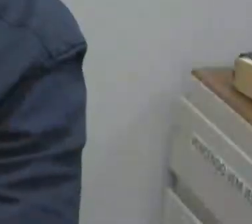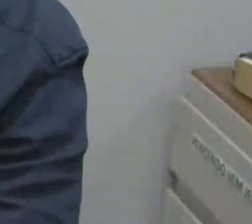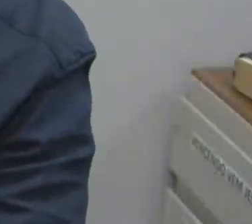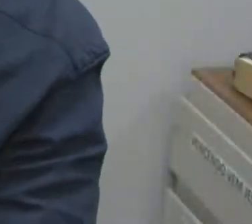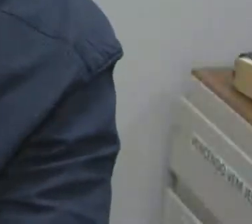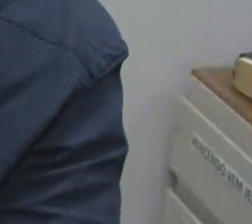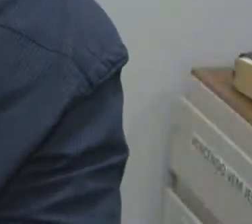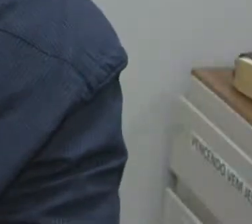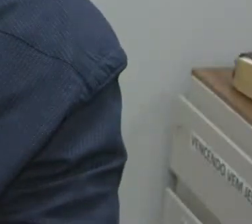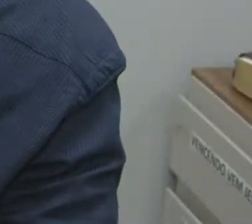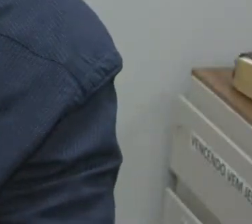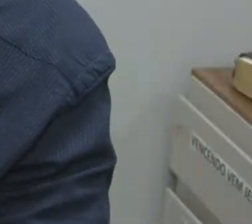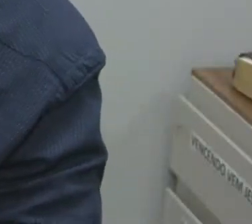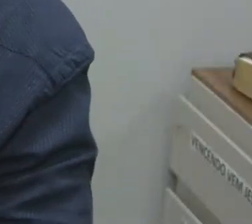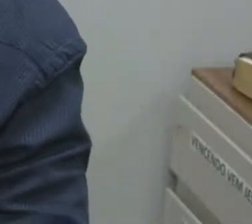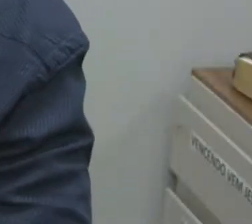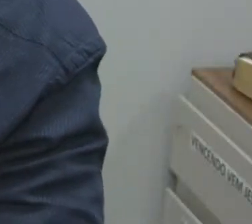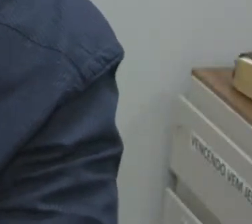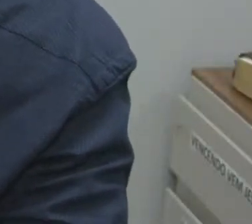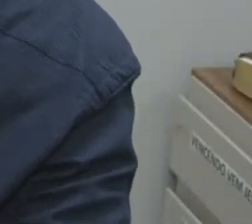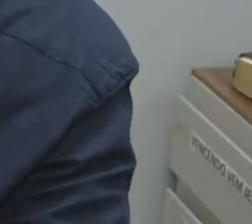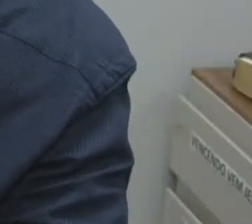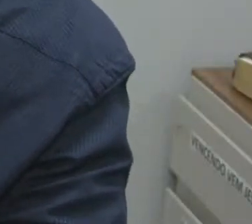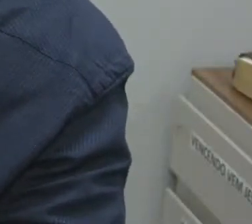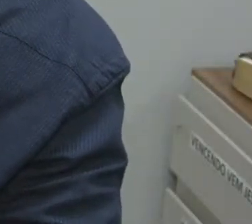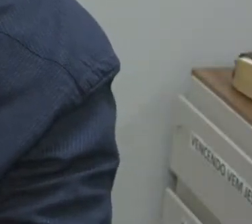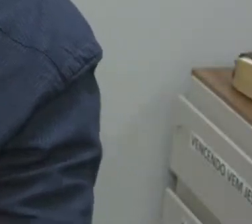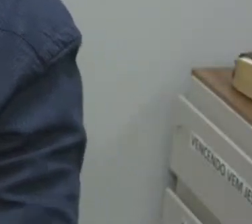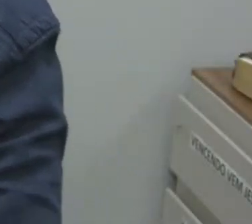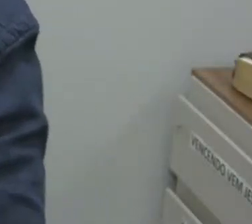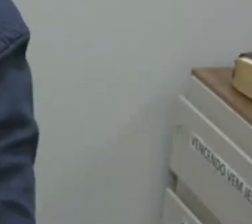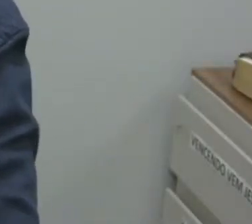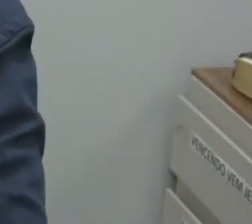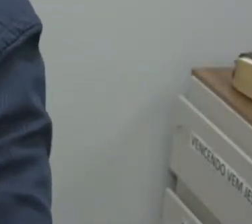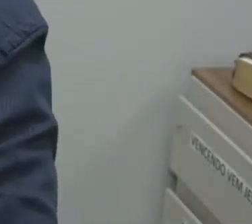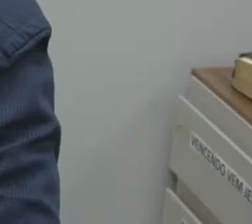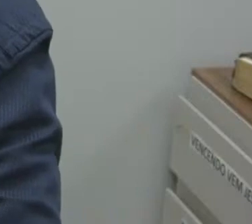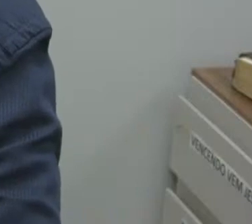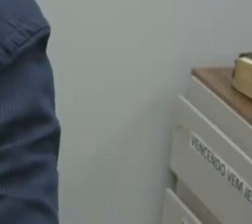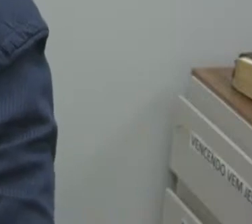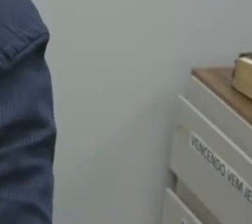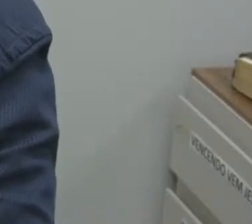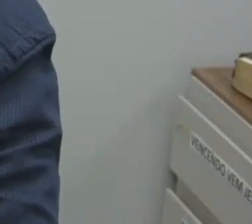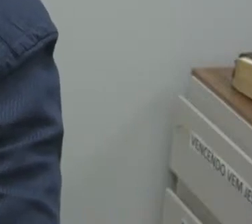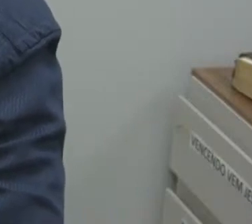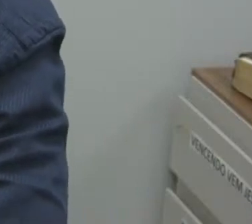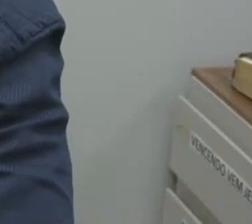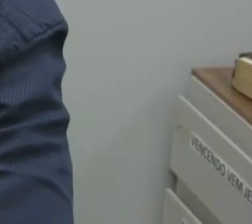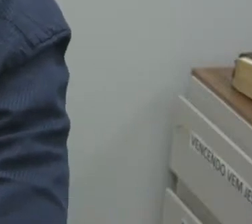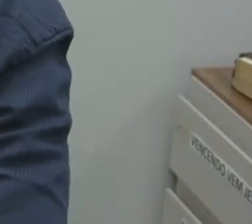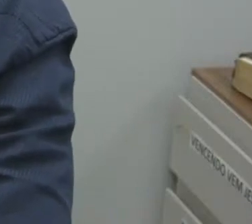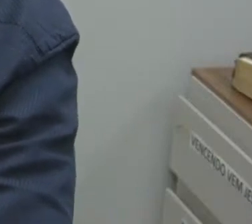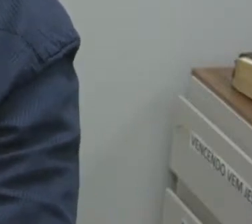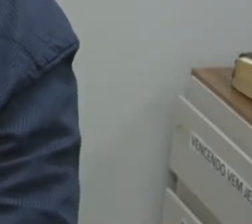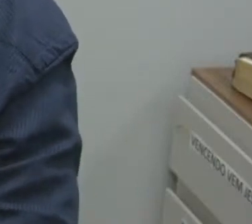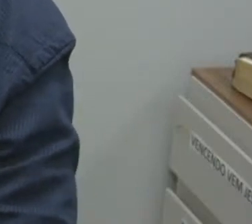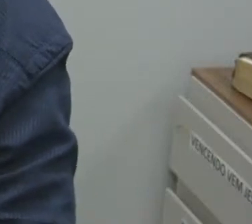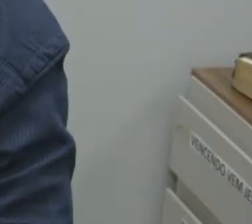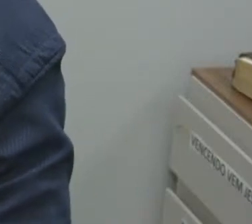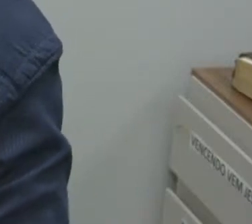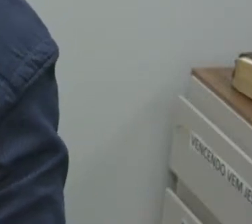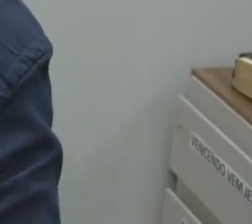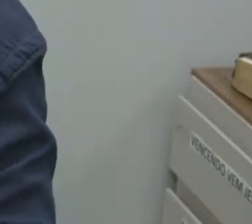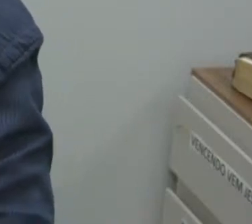7h mais 38 deste domingo. Hoje, dia 29 de agosto, 2021. Estamos ao vivo pela